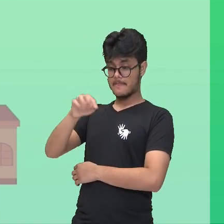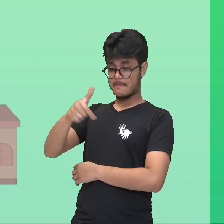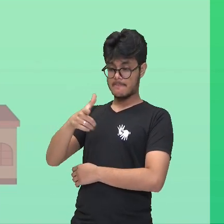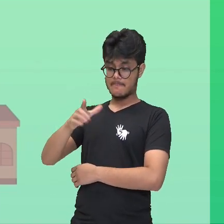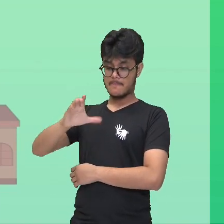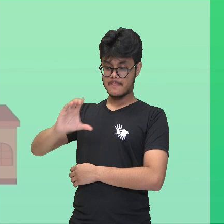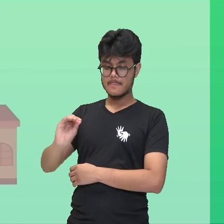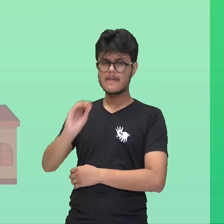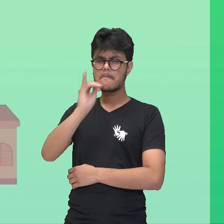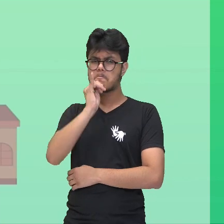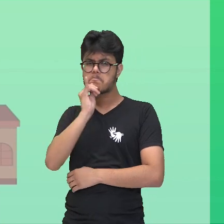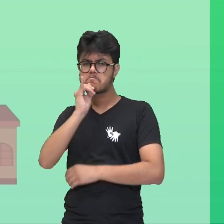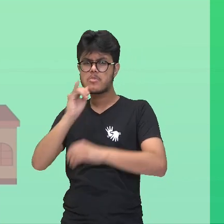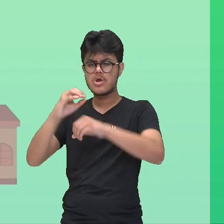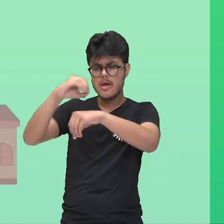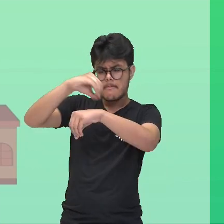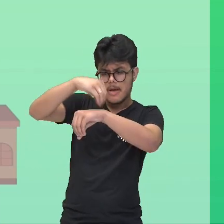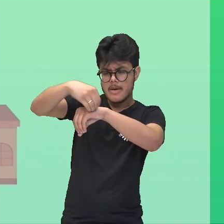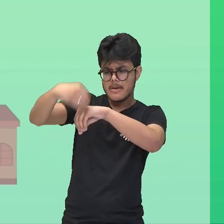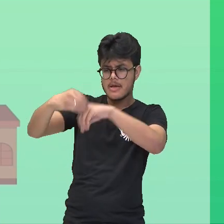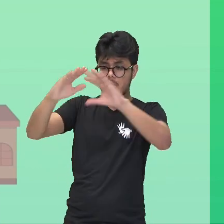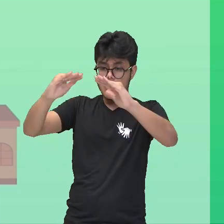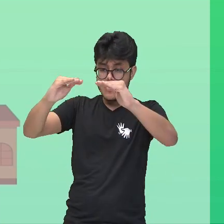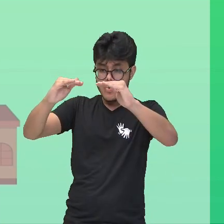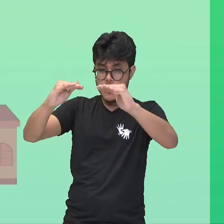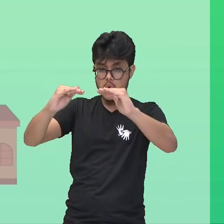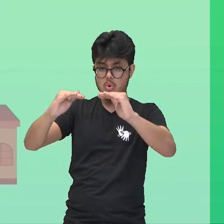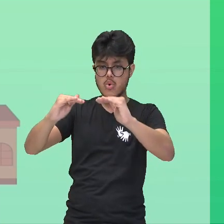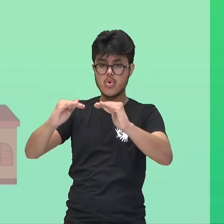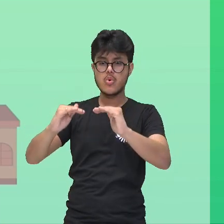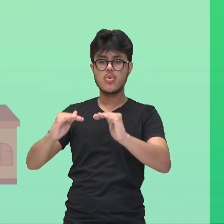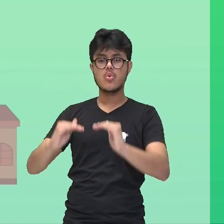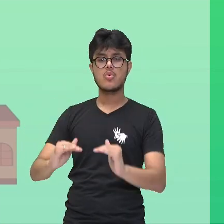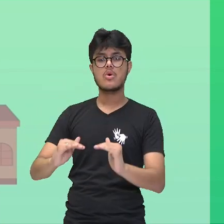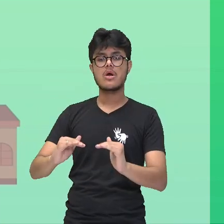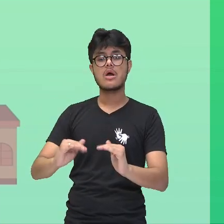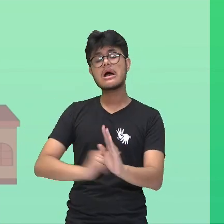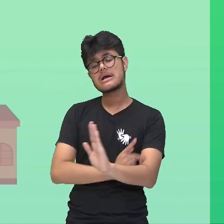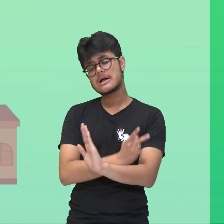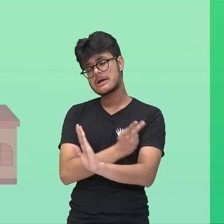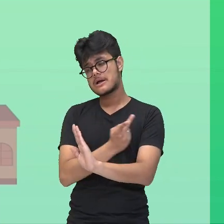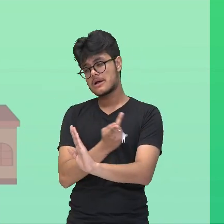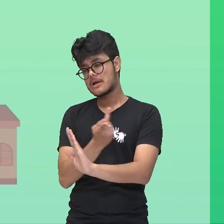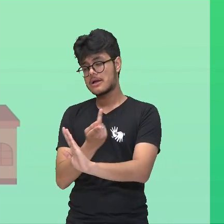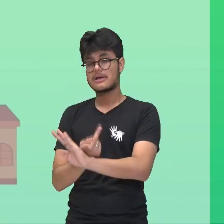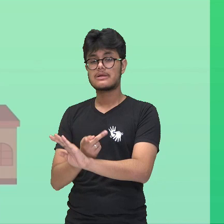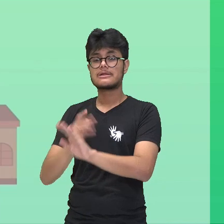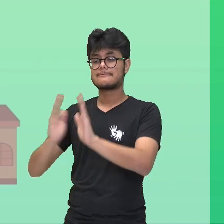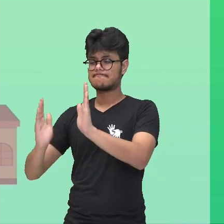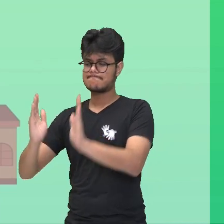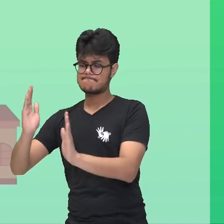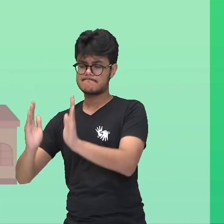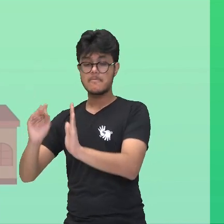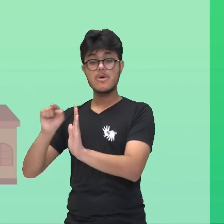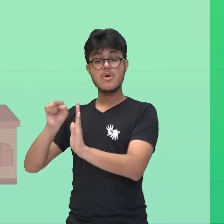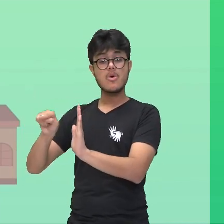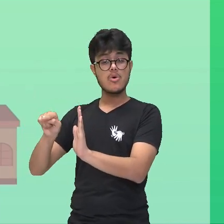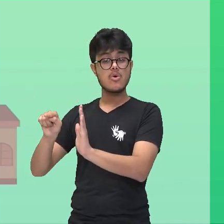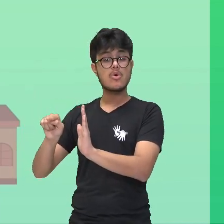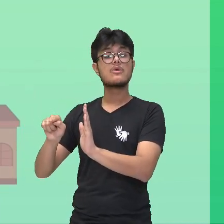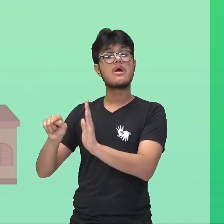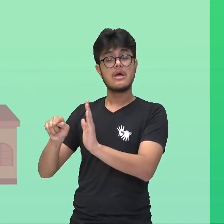né, desses tanques aí de tratamento, e aí eles vão passar por um processo de filtragem, com